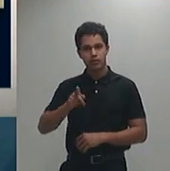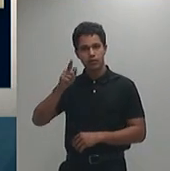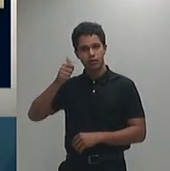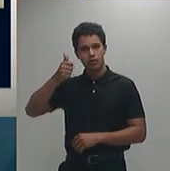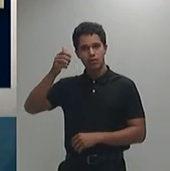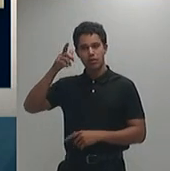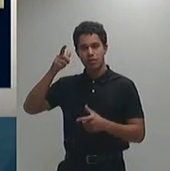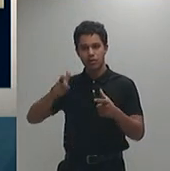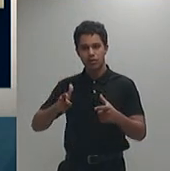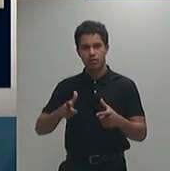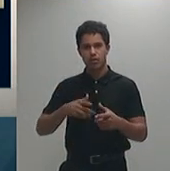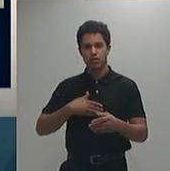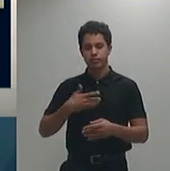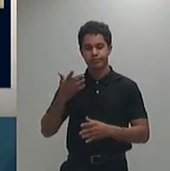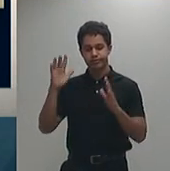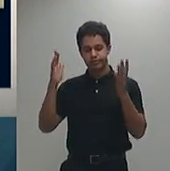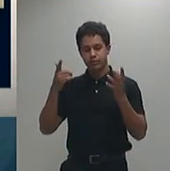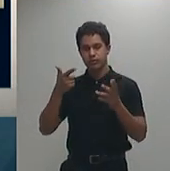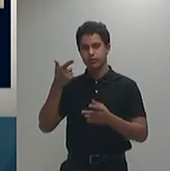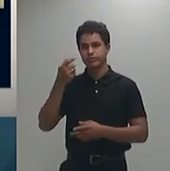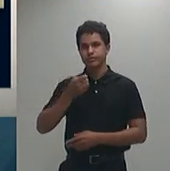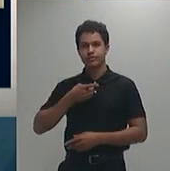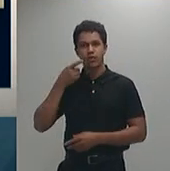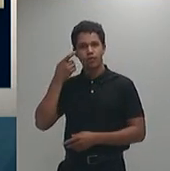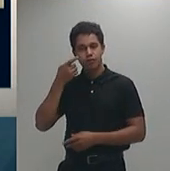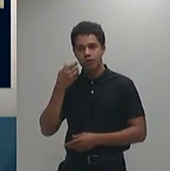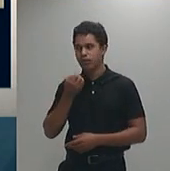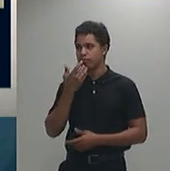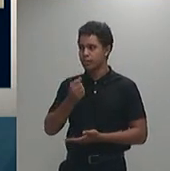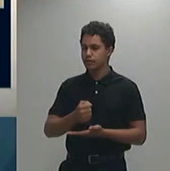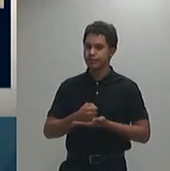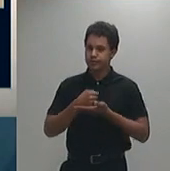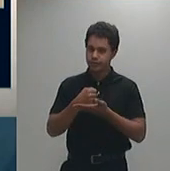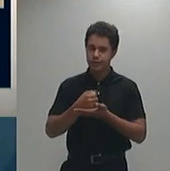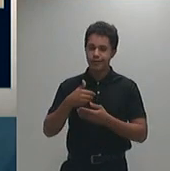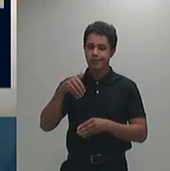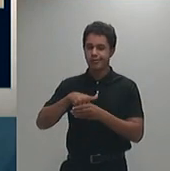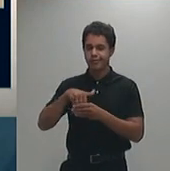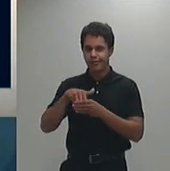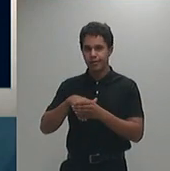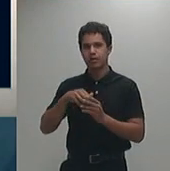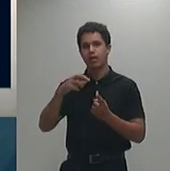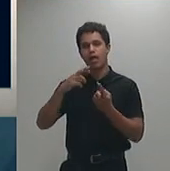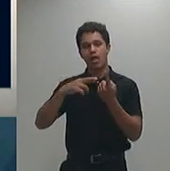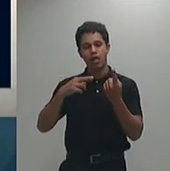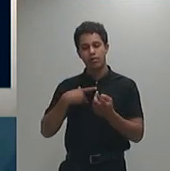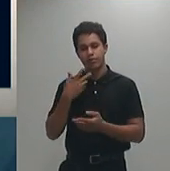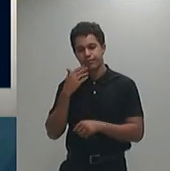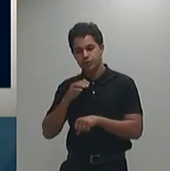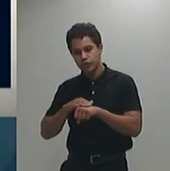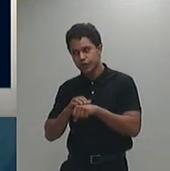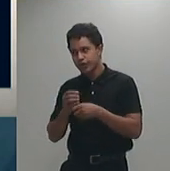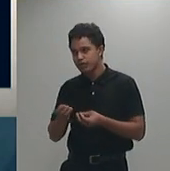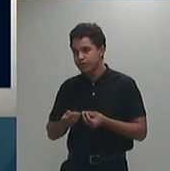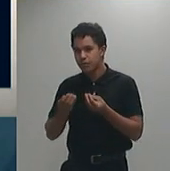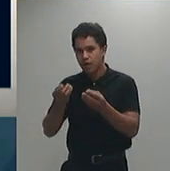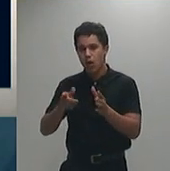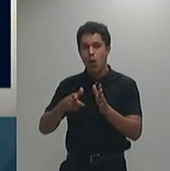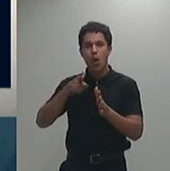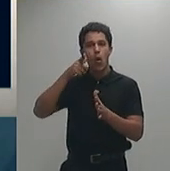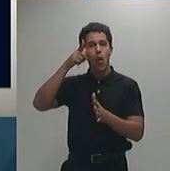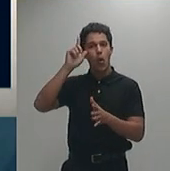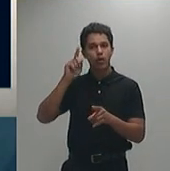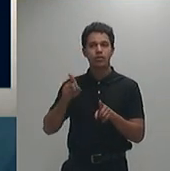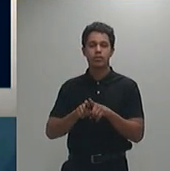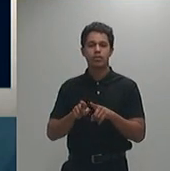advogados o voto do relator que ele teve a gentileza de nos encaminhar Ainda Ontem o